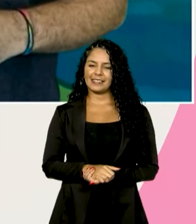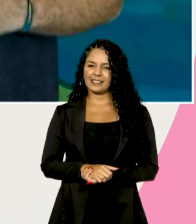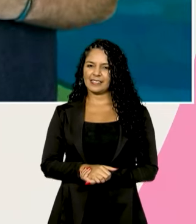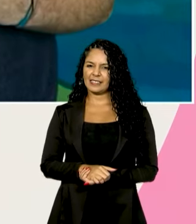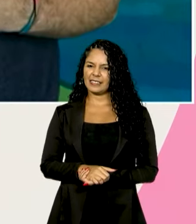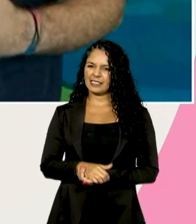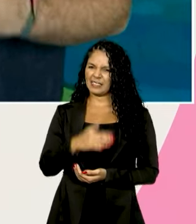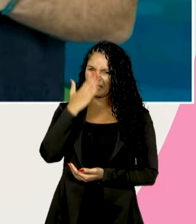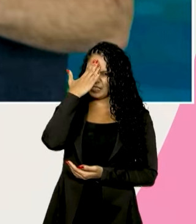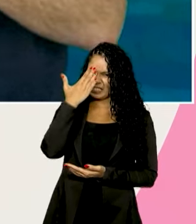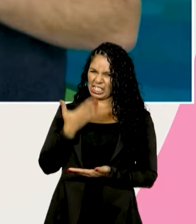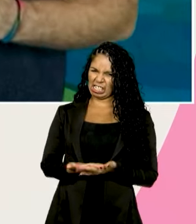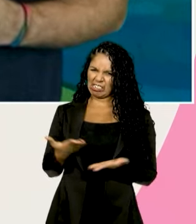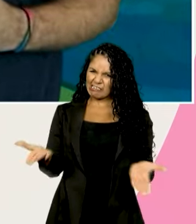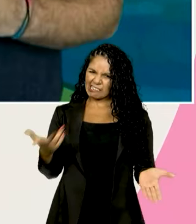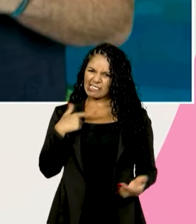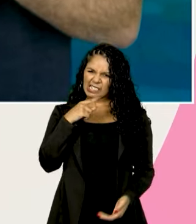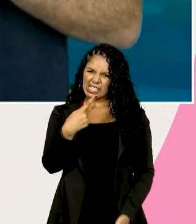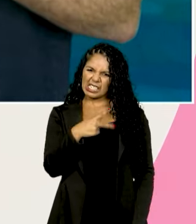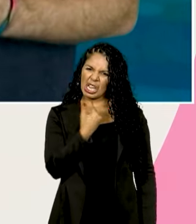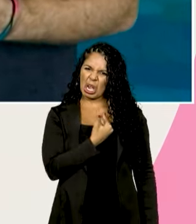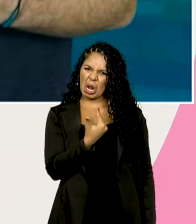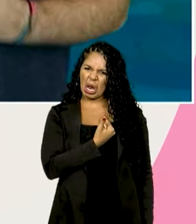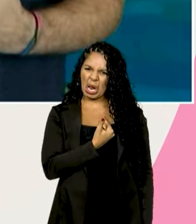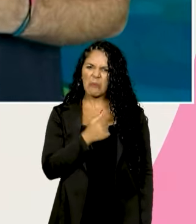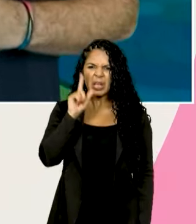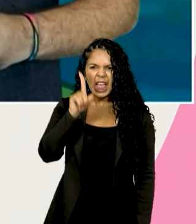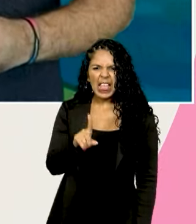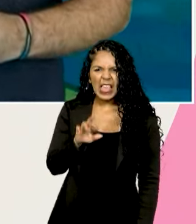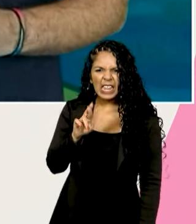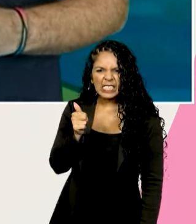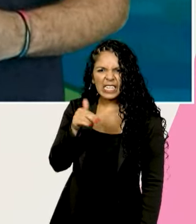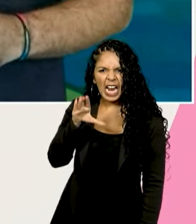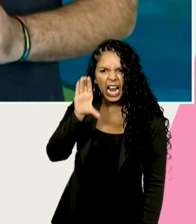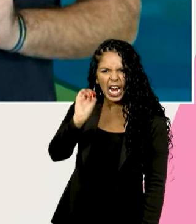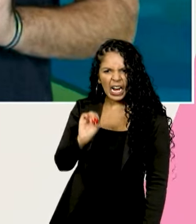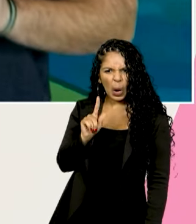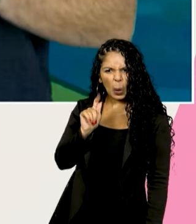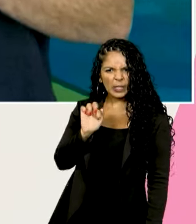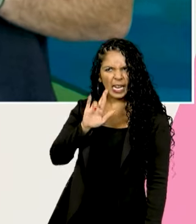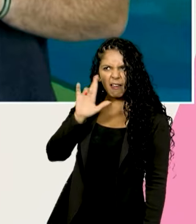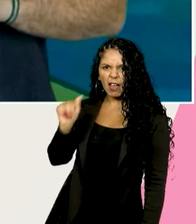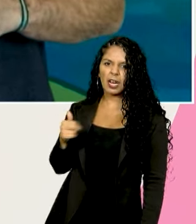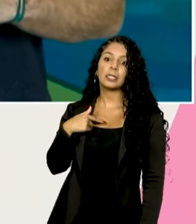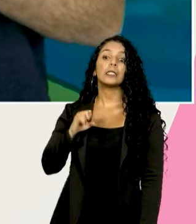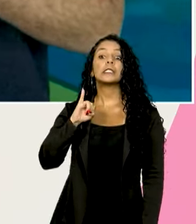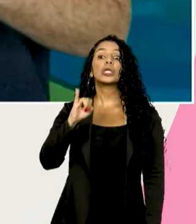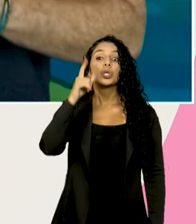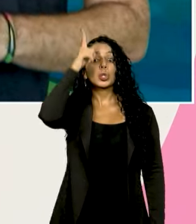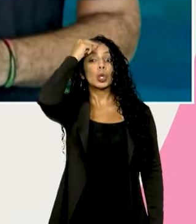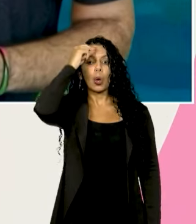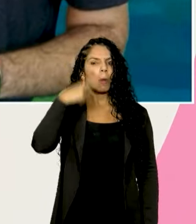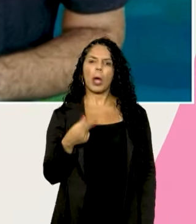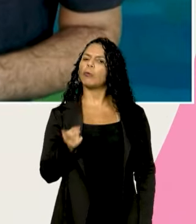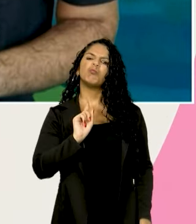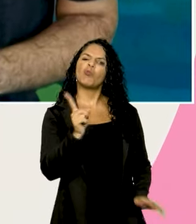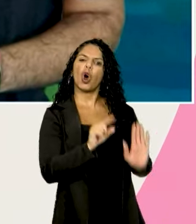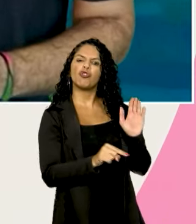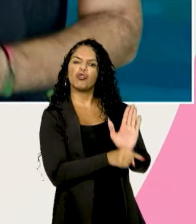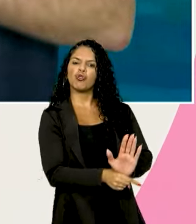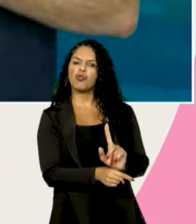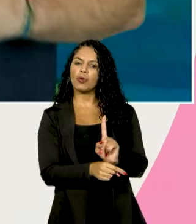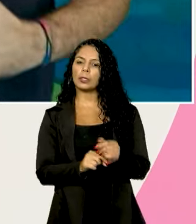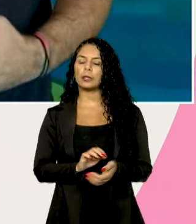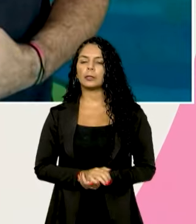Não acredito, o seu amigo é um dragão, guerreira. Se eu soubesse, nem teria